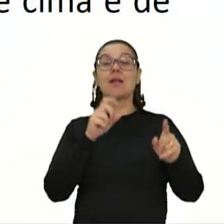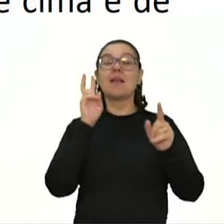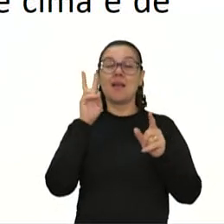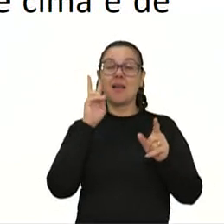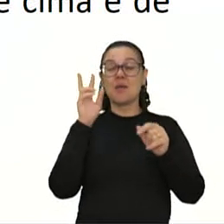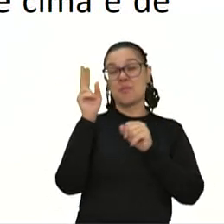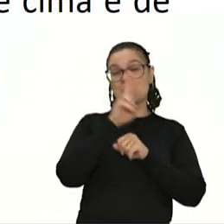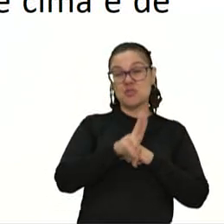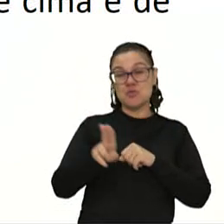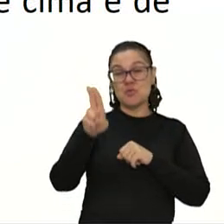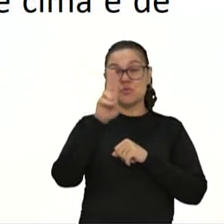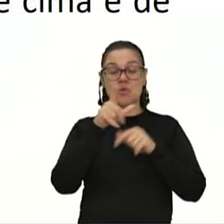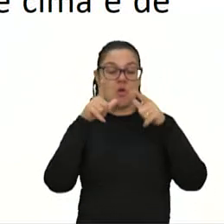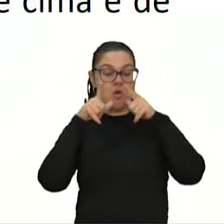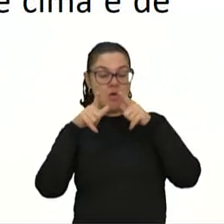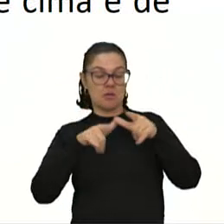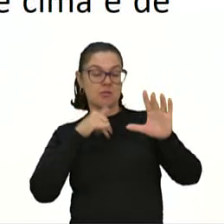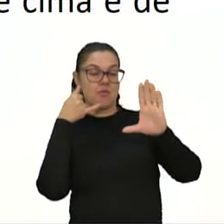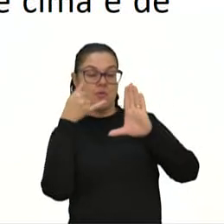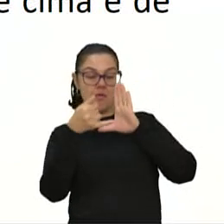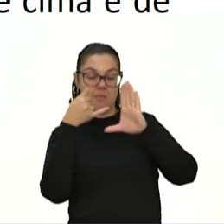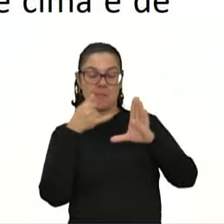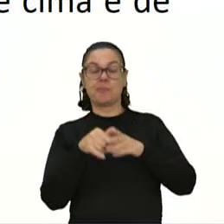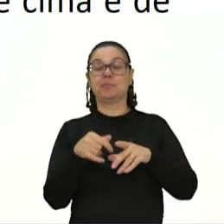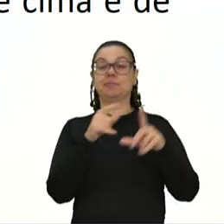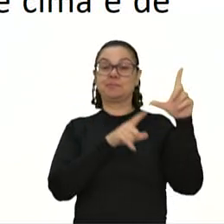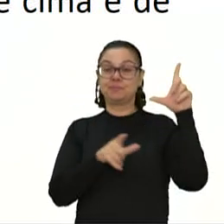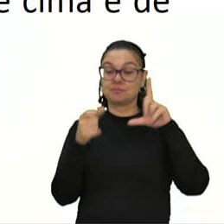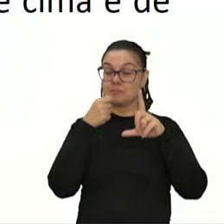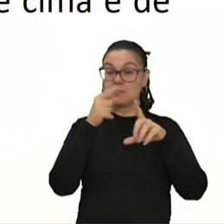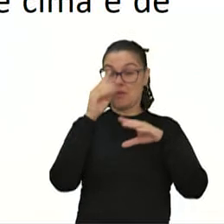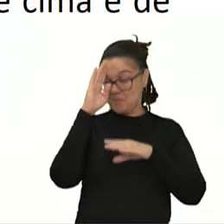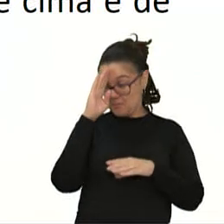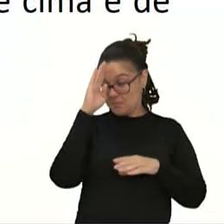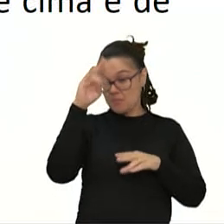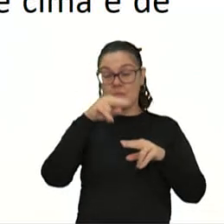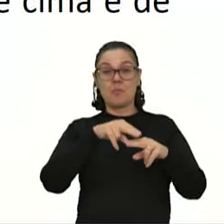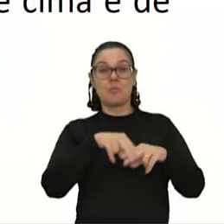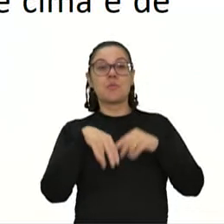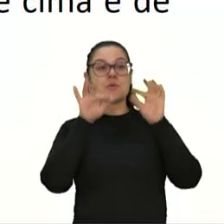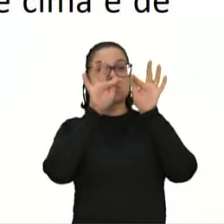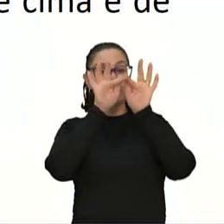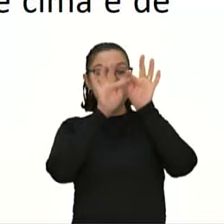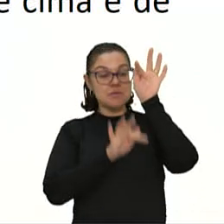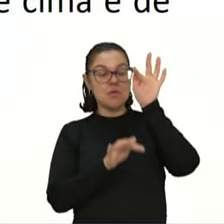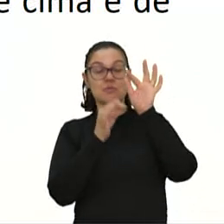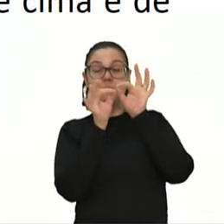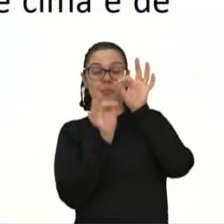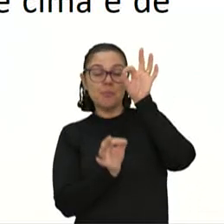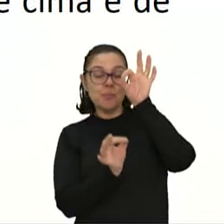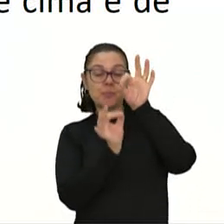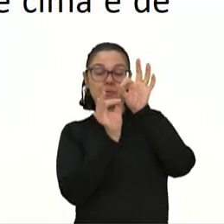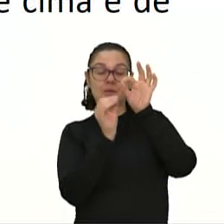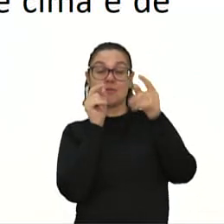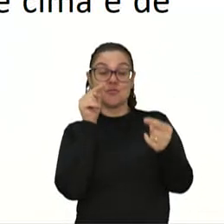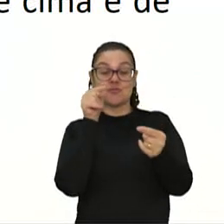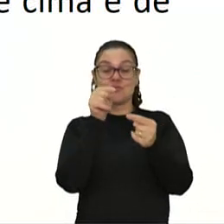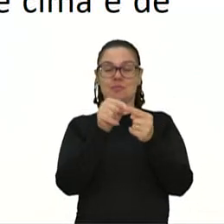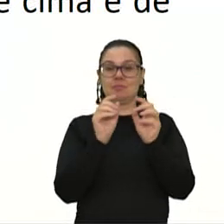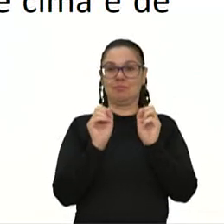linguagem não verbal? É a imagem, é a figura, é ela que predomina. Por isso que os textos são curtos e